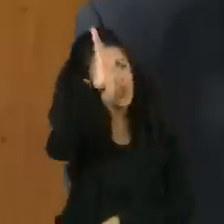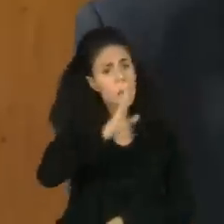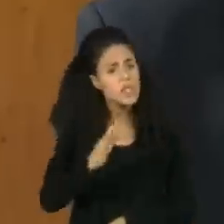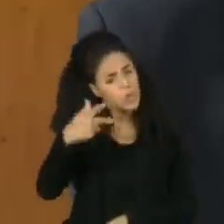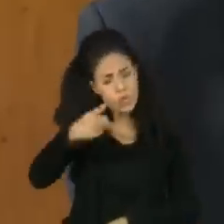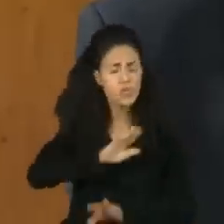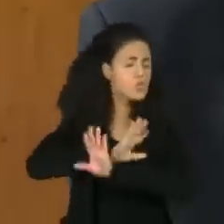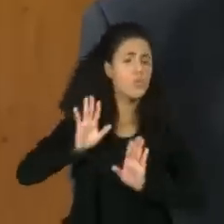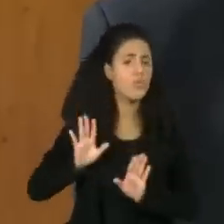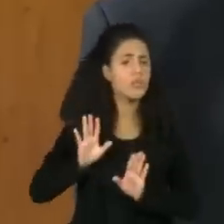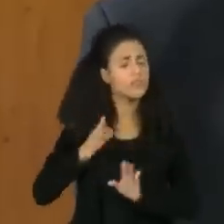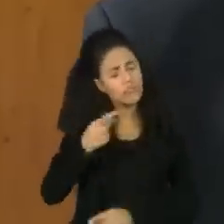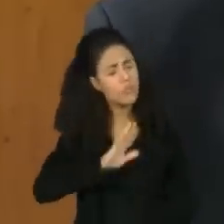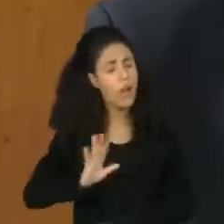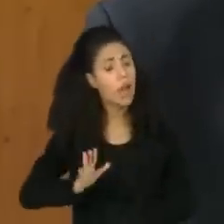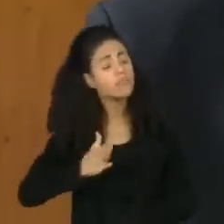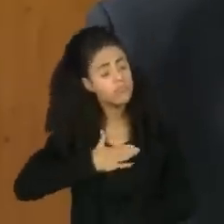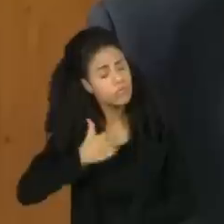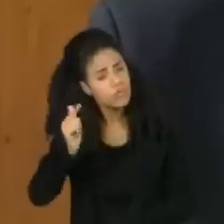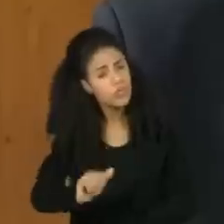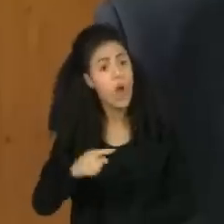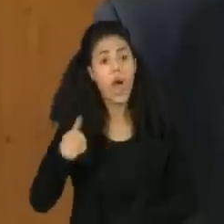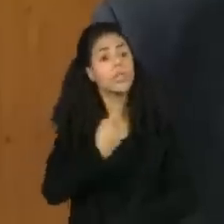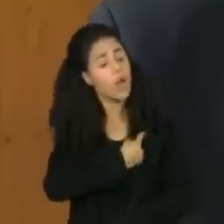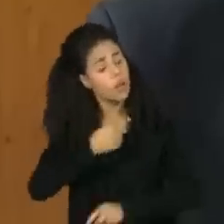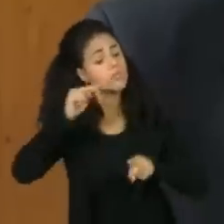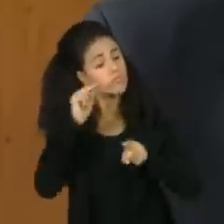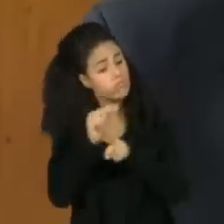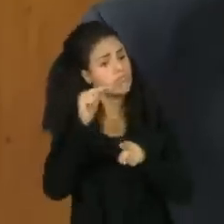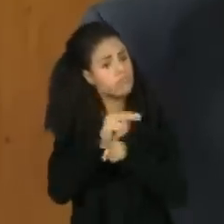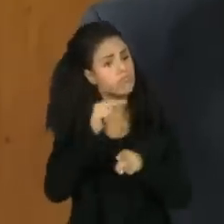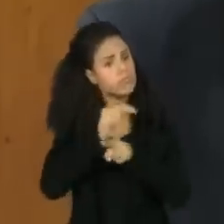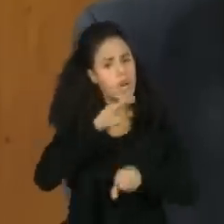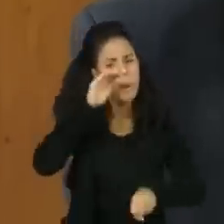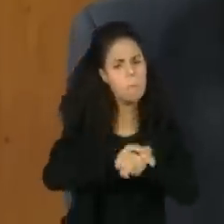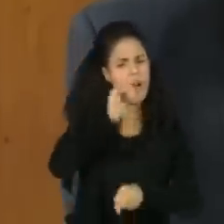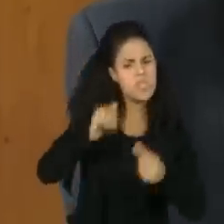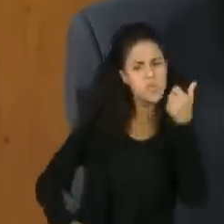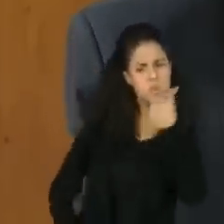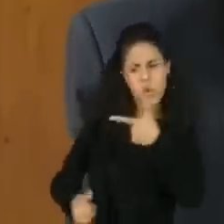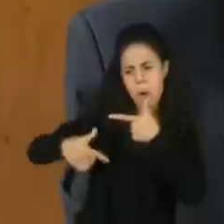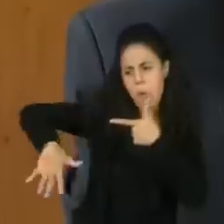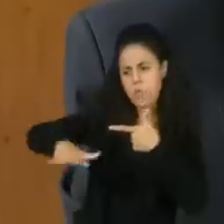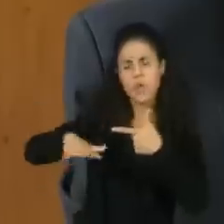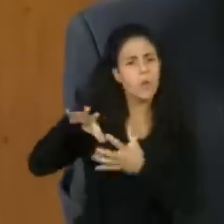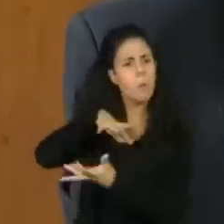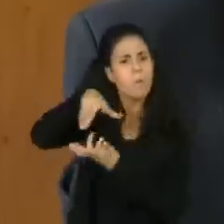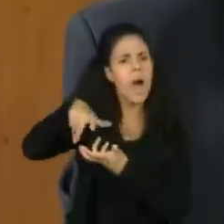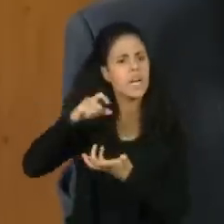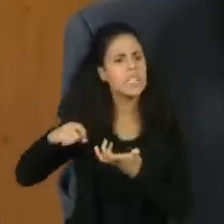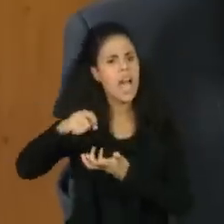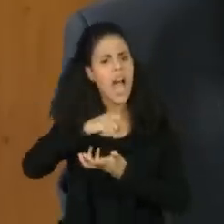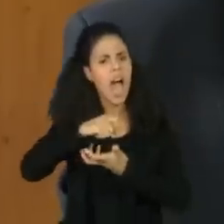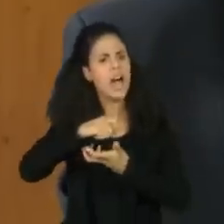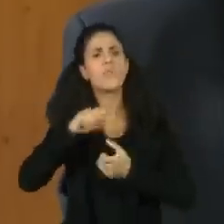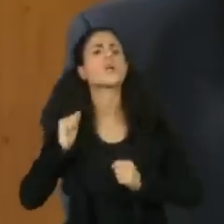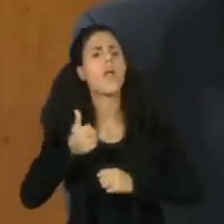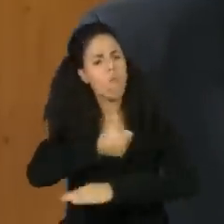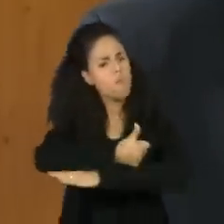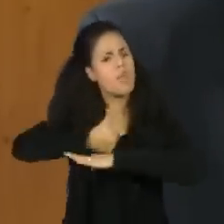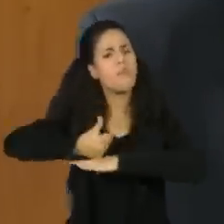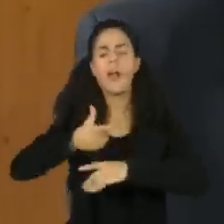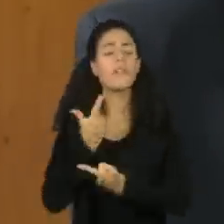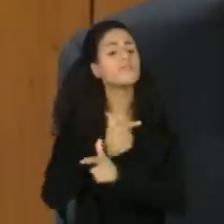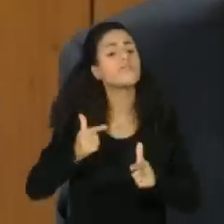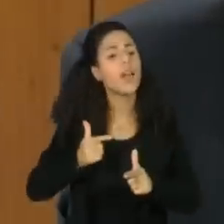é de vocês eu repetindo aqui nós preservamos mais que todo mundo nenhum país do mundo tem moral para falar só Amazônia